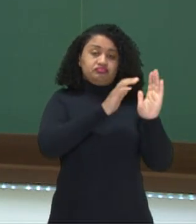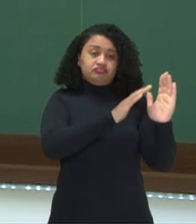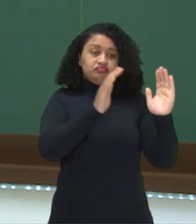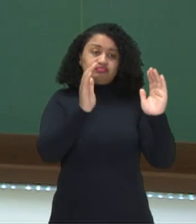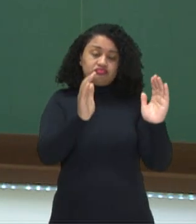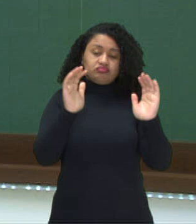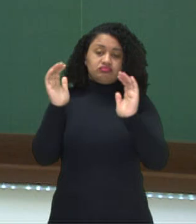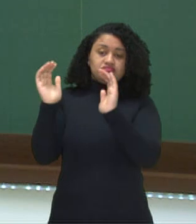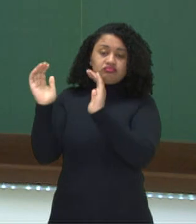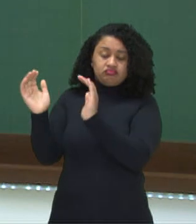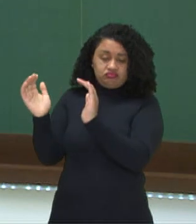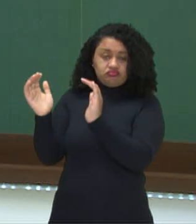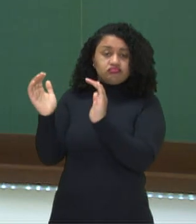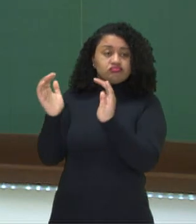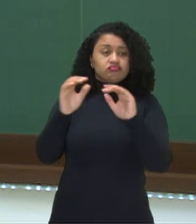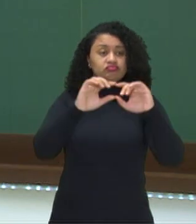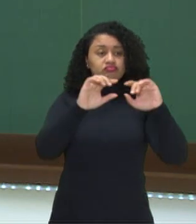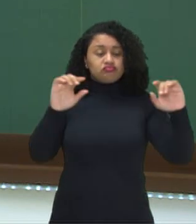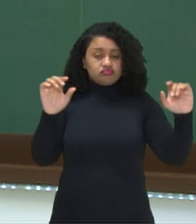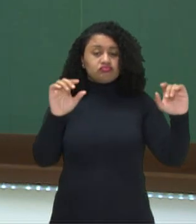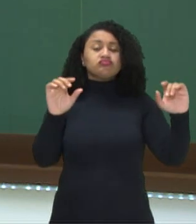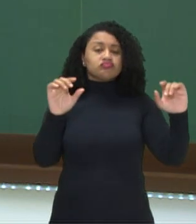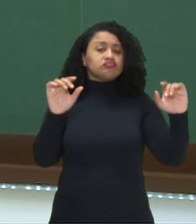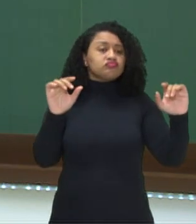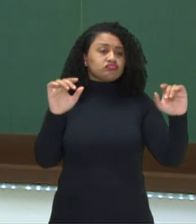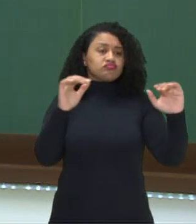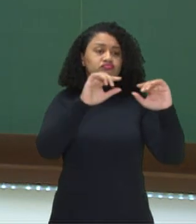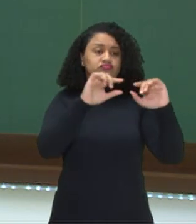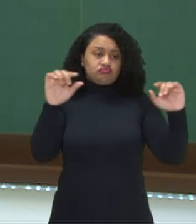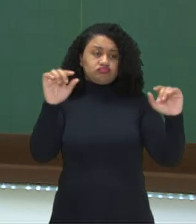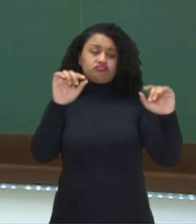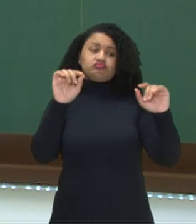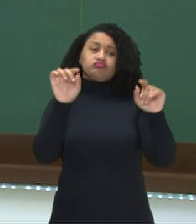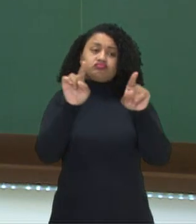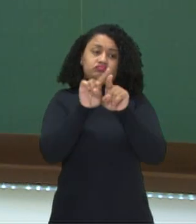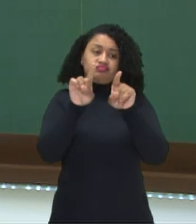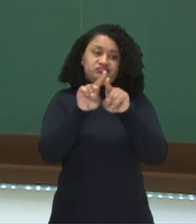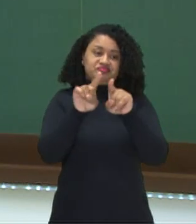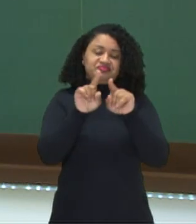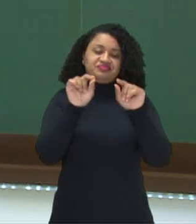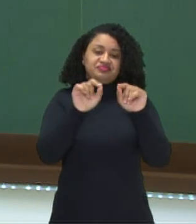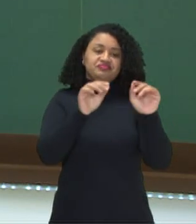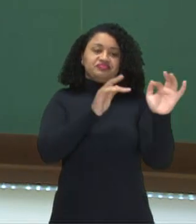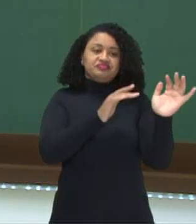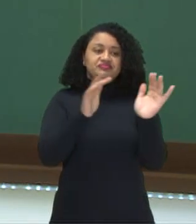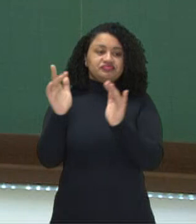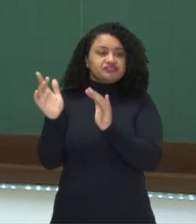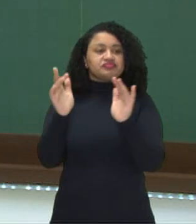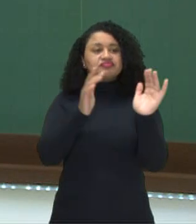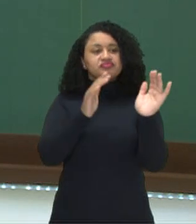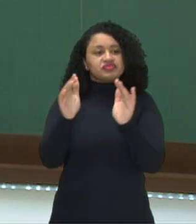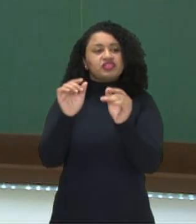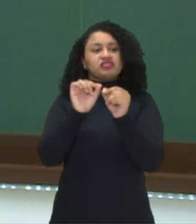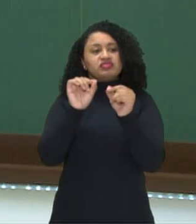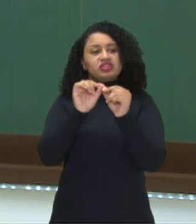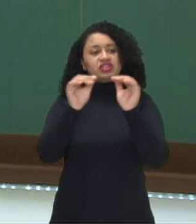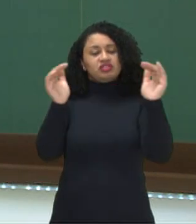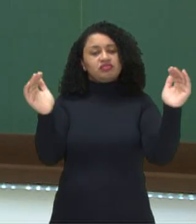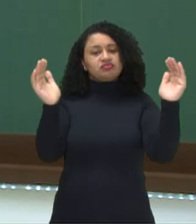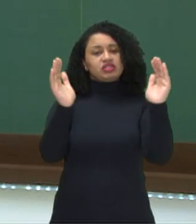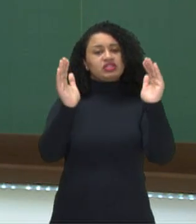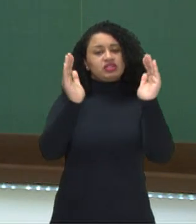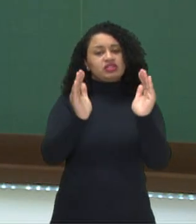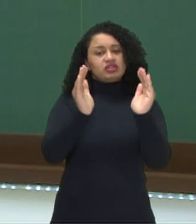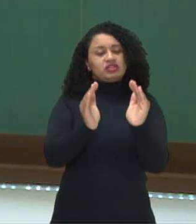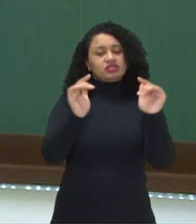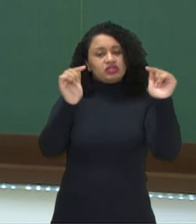o polinômio aqui na linha, né, uma resolução linear, e à medida que você for executando as